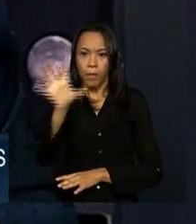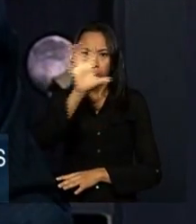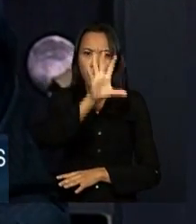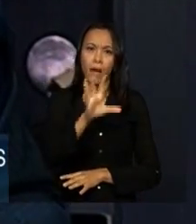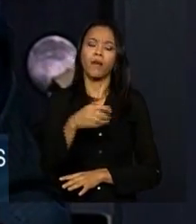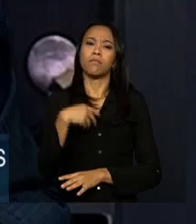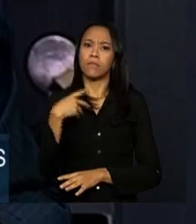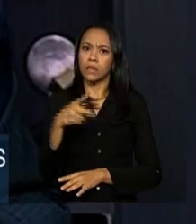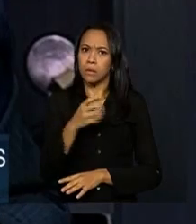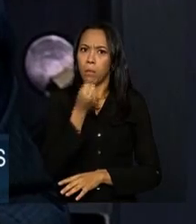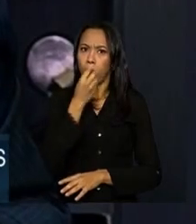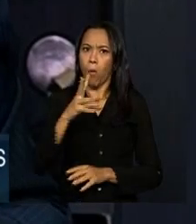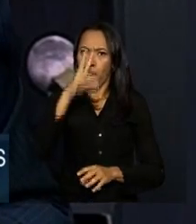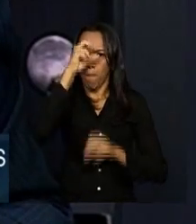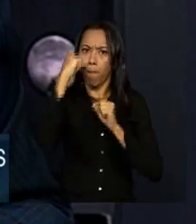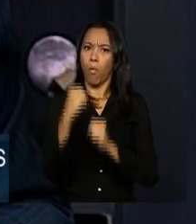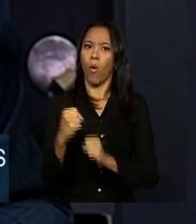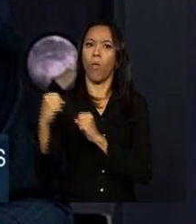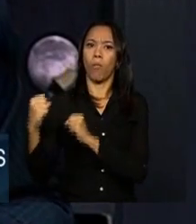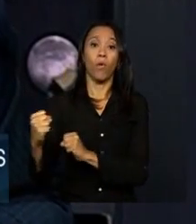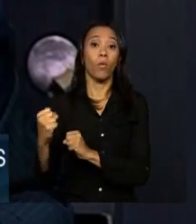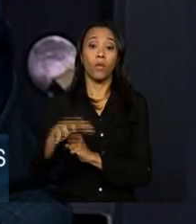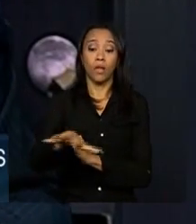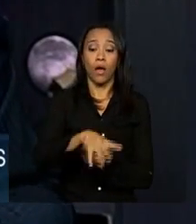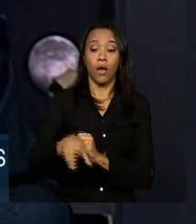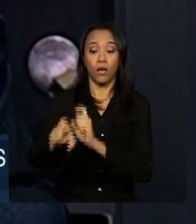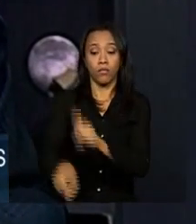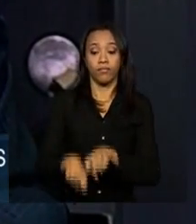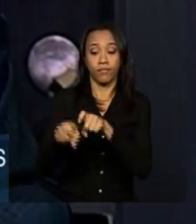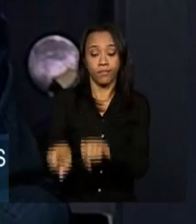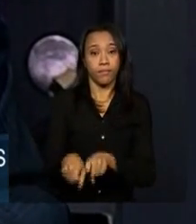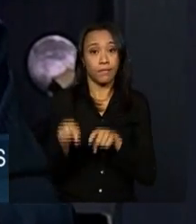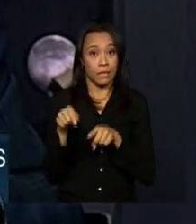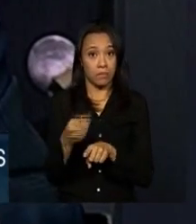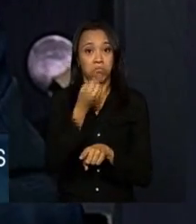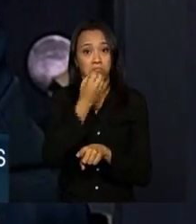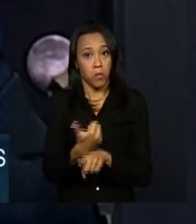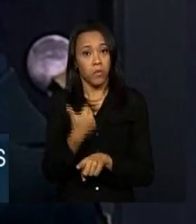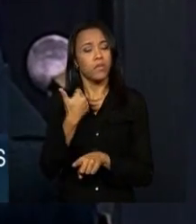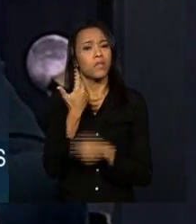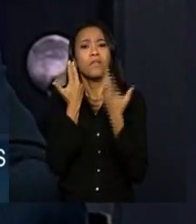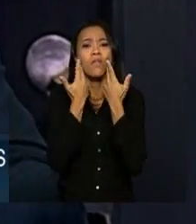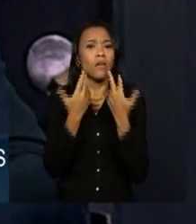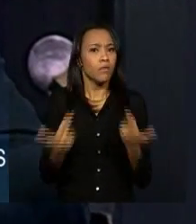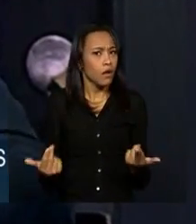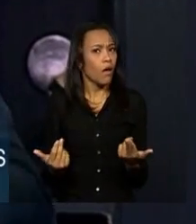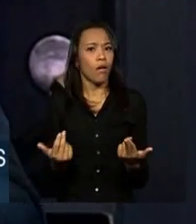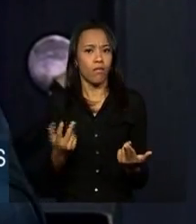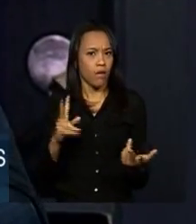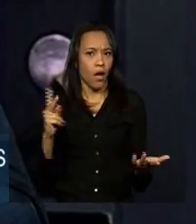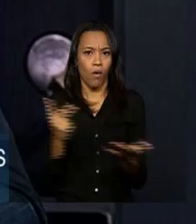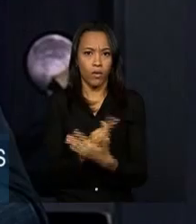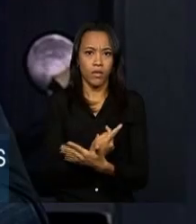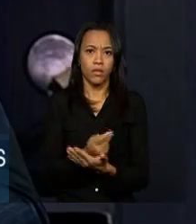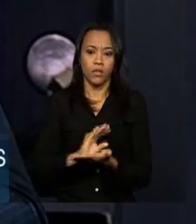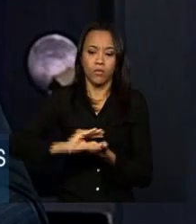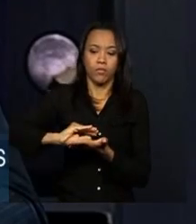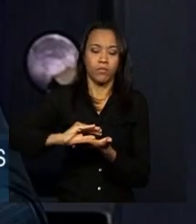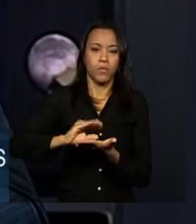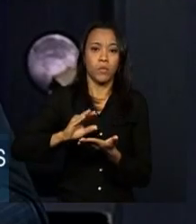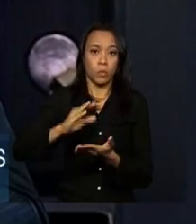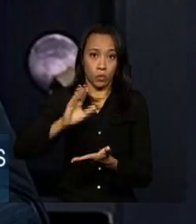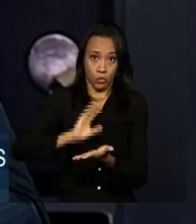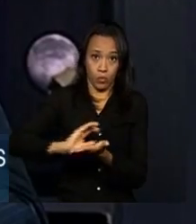produtividade agrícola então isso acaba tendo uma tendência natural de investimentos nesse setor